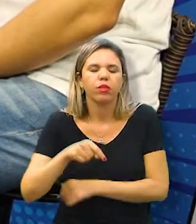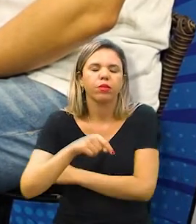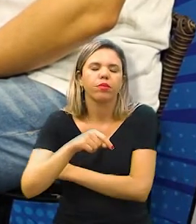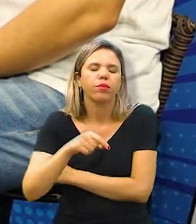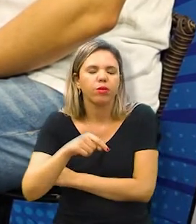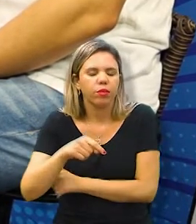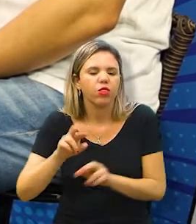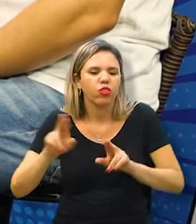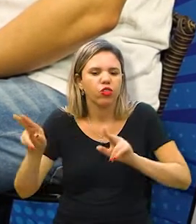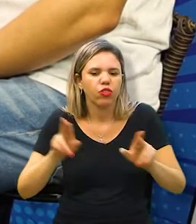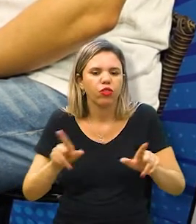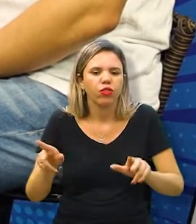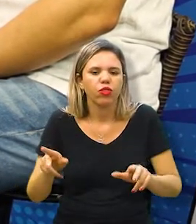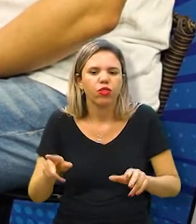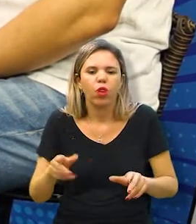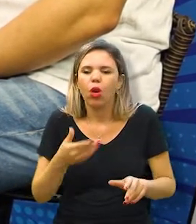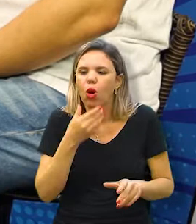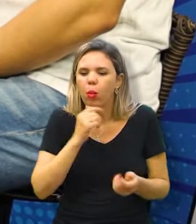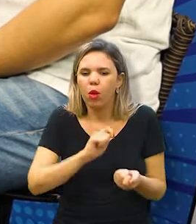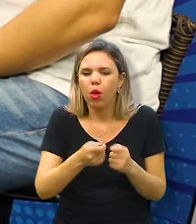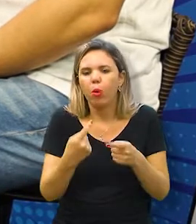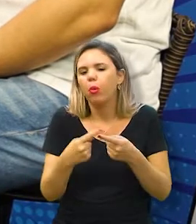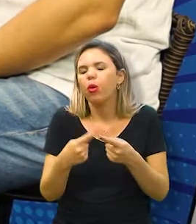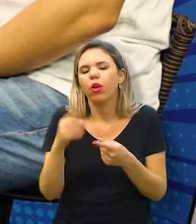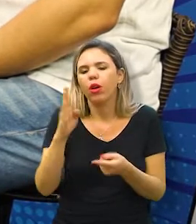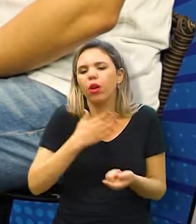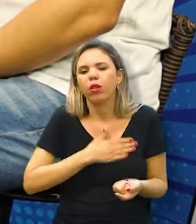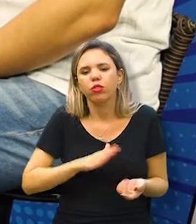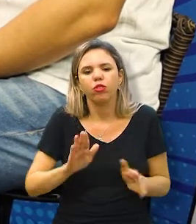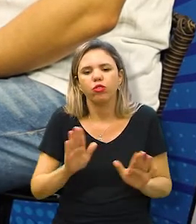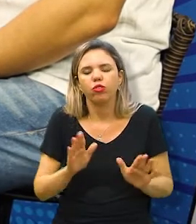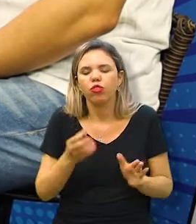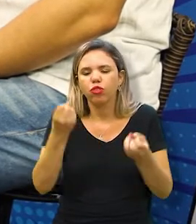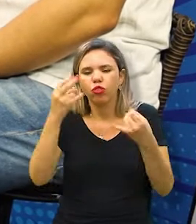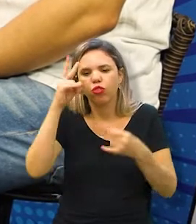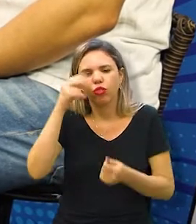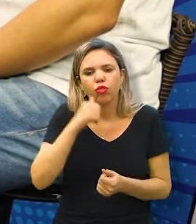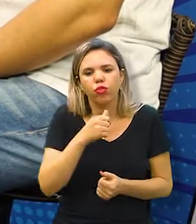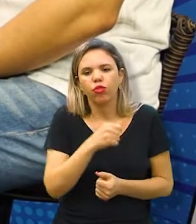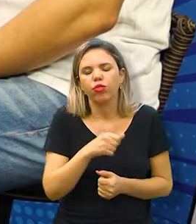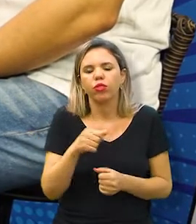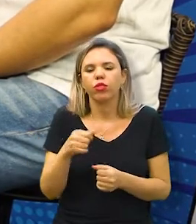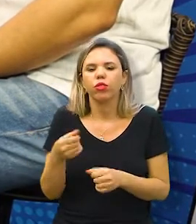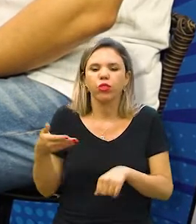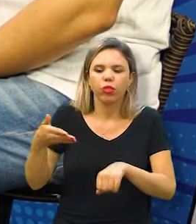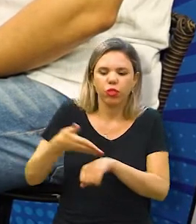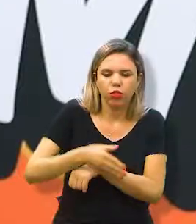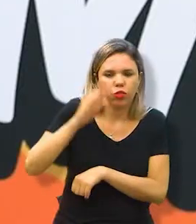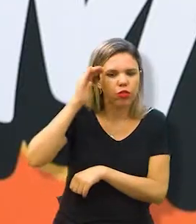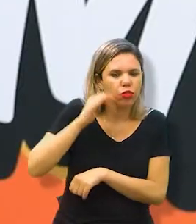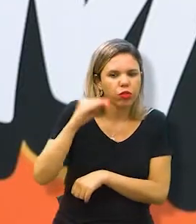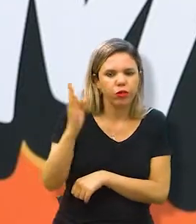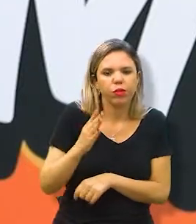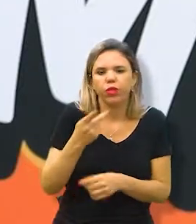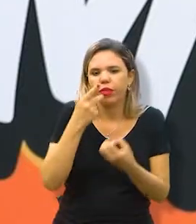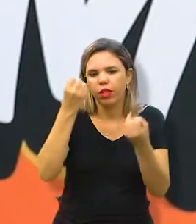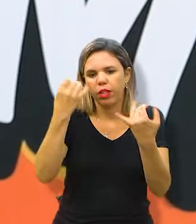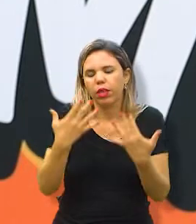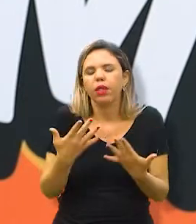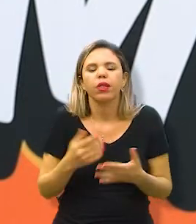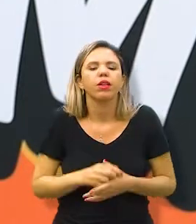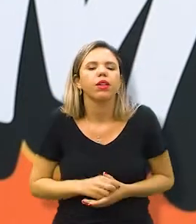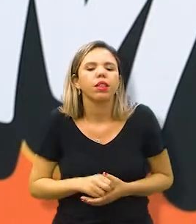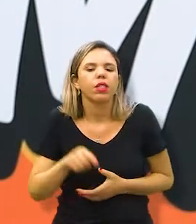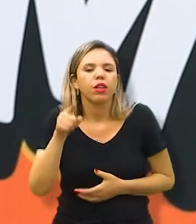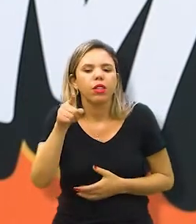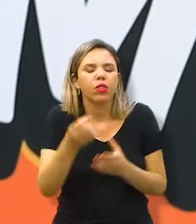essa diferença e o porquê ele não se adapta no Brasil, e também conto um pouquinho da história da imigração coreana no Brasil. E aí,